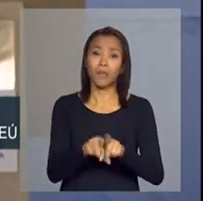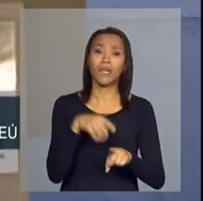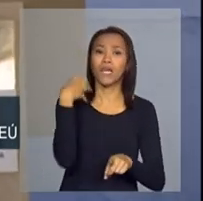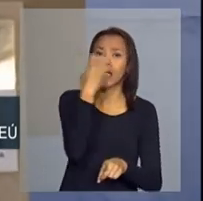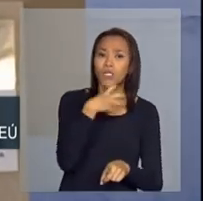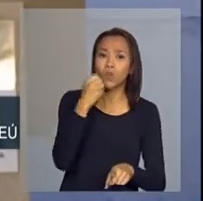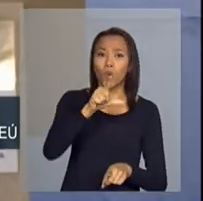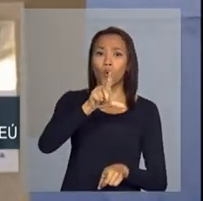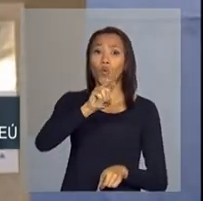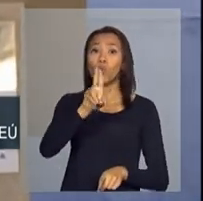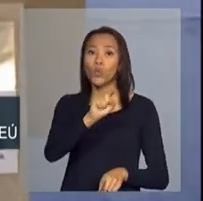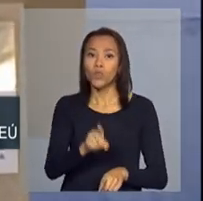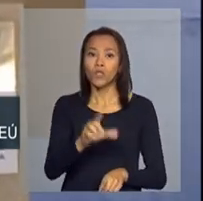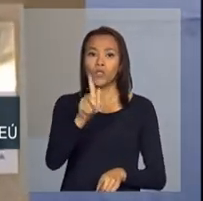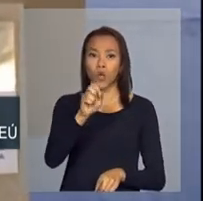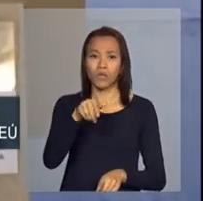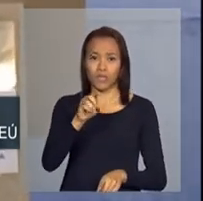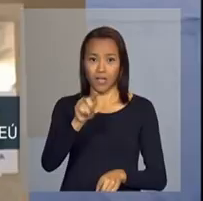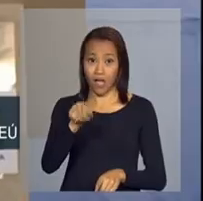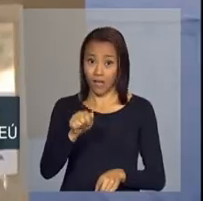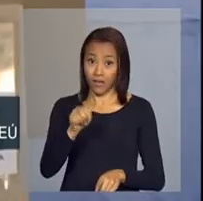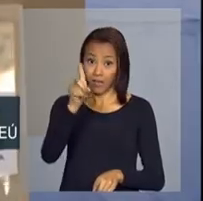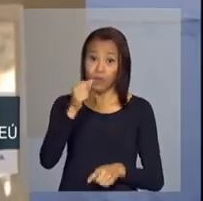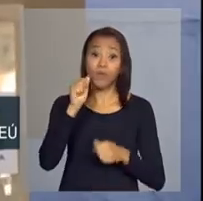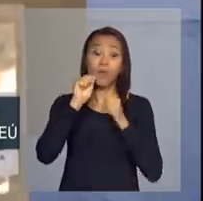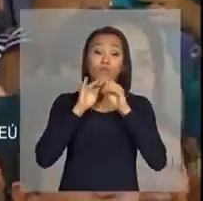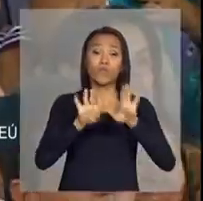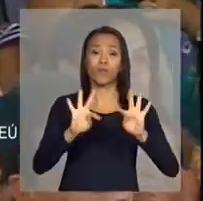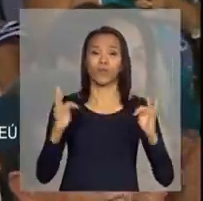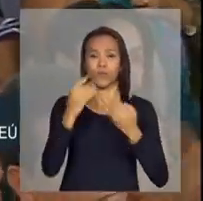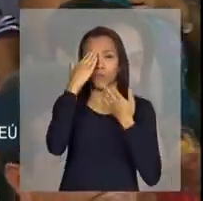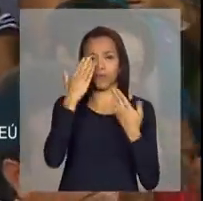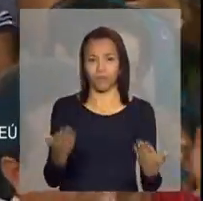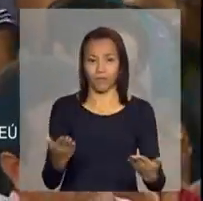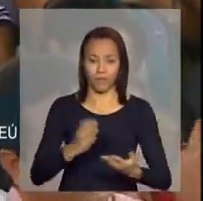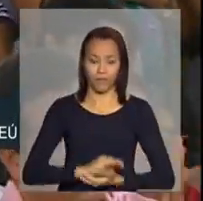Luiz Gonzaga. Muito obrigado e que Deus abençoe a todos.